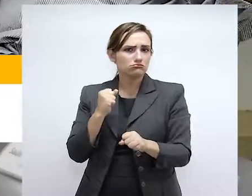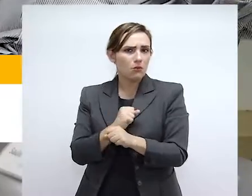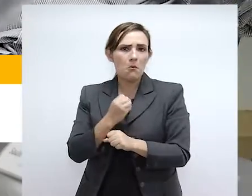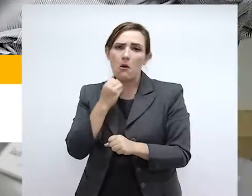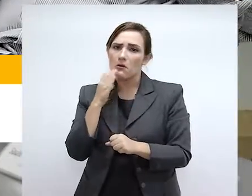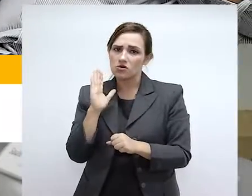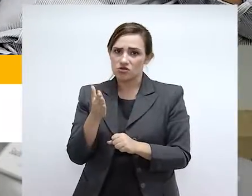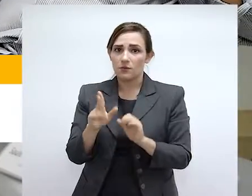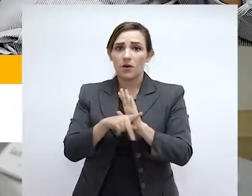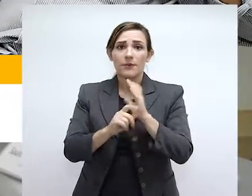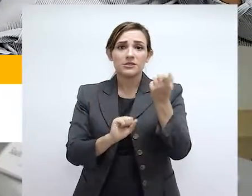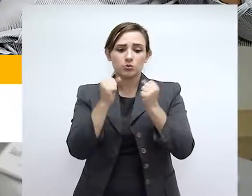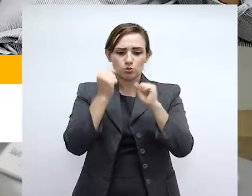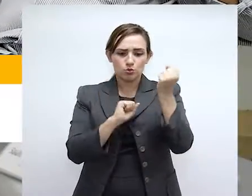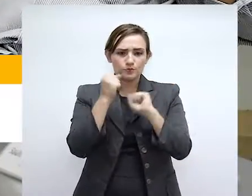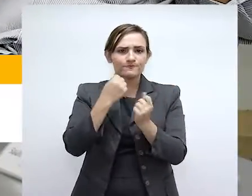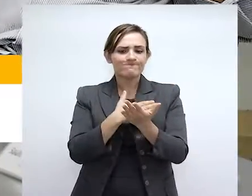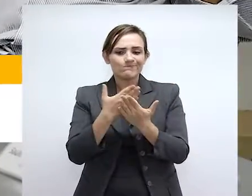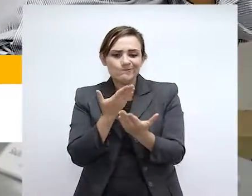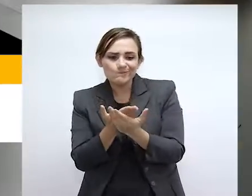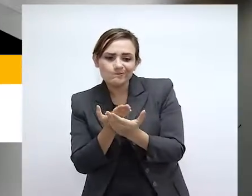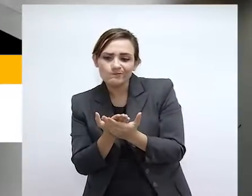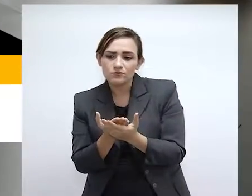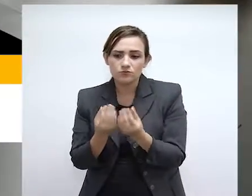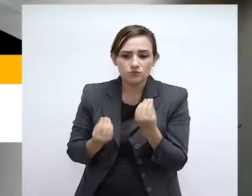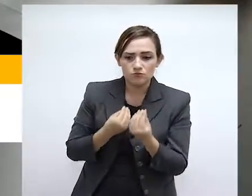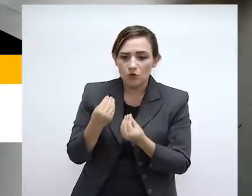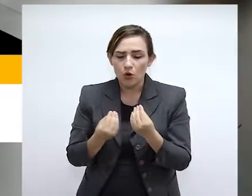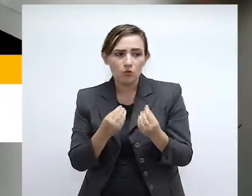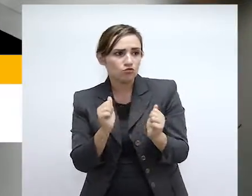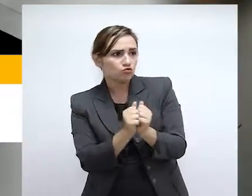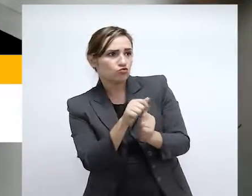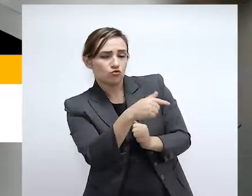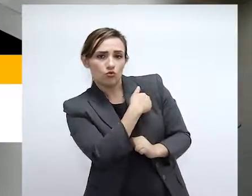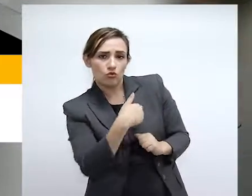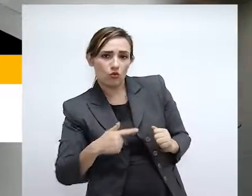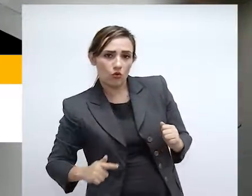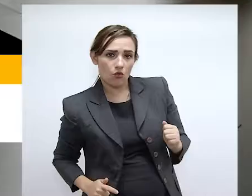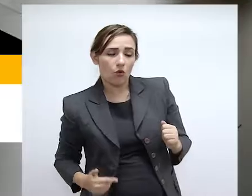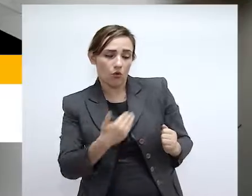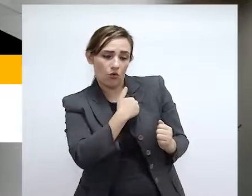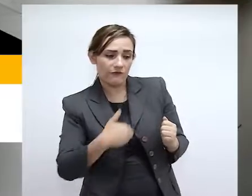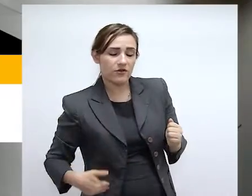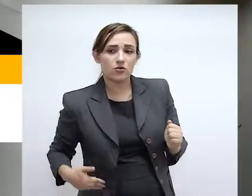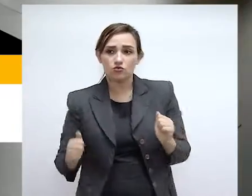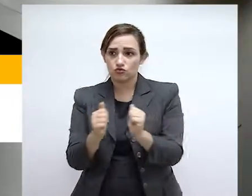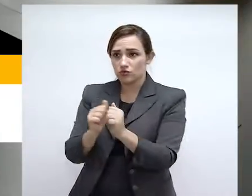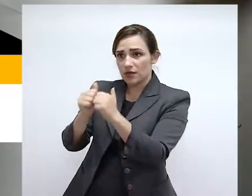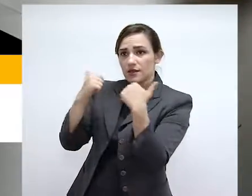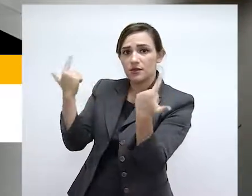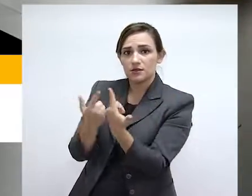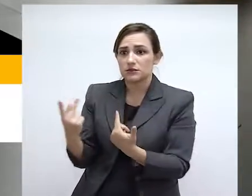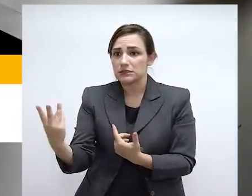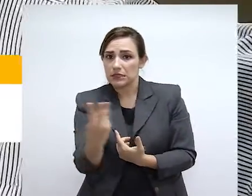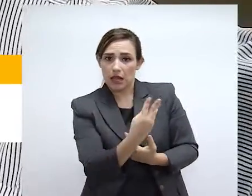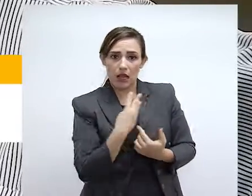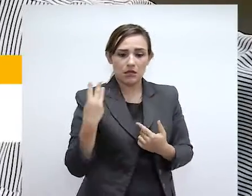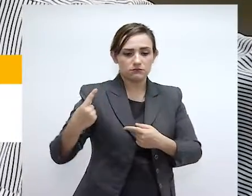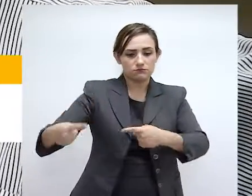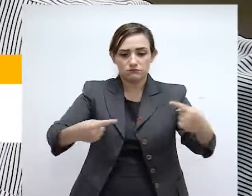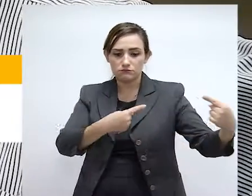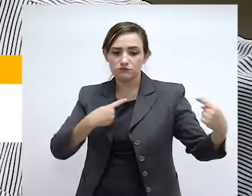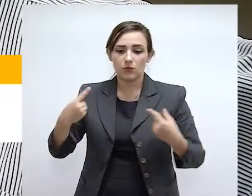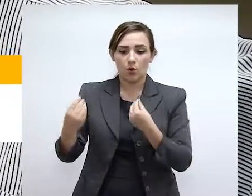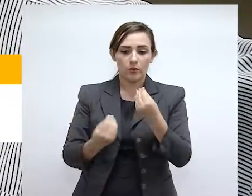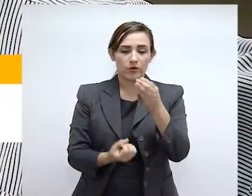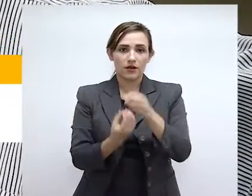gás tem sido uma demanda principalmente da indústria, que tem sentado à mesa junto com o governo do estado e a Assembleia Legislativa para